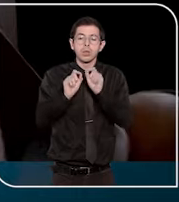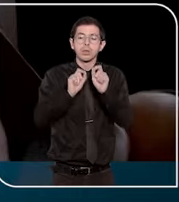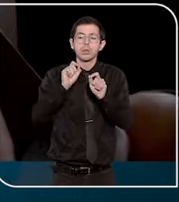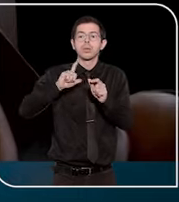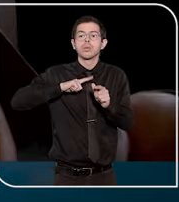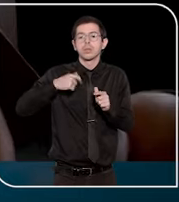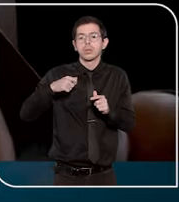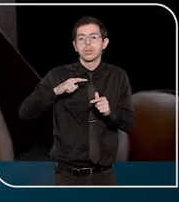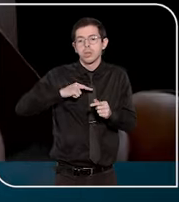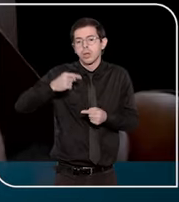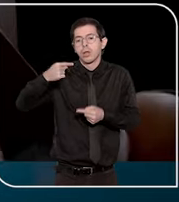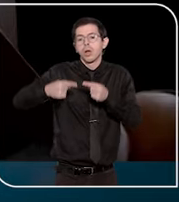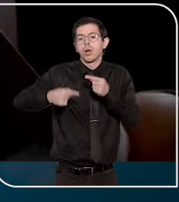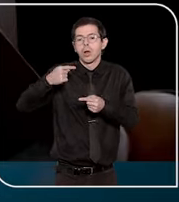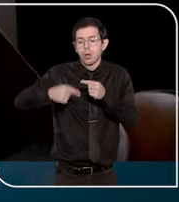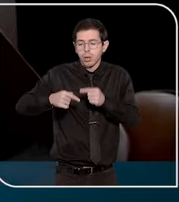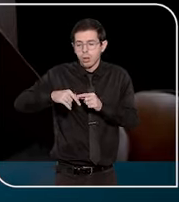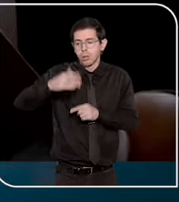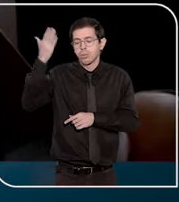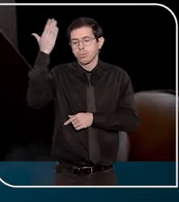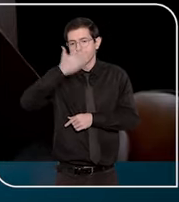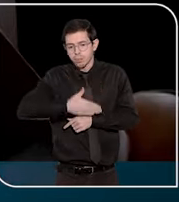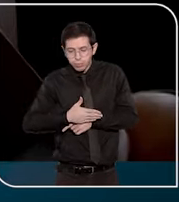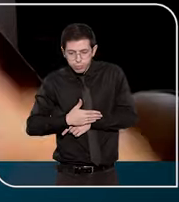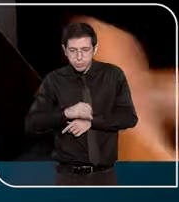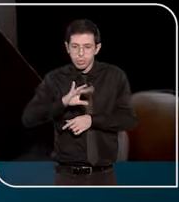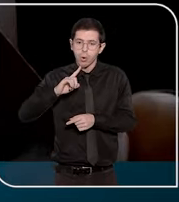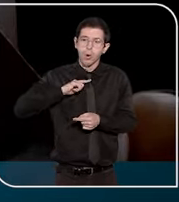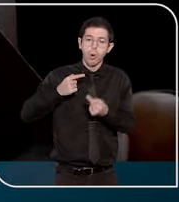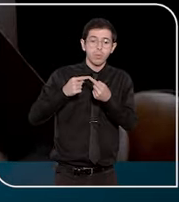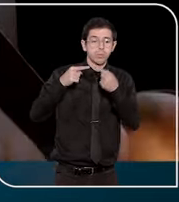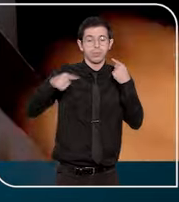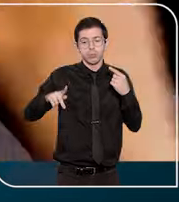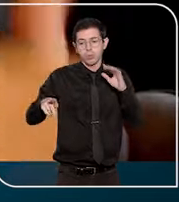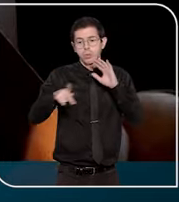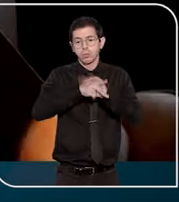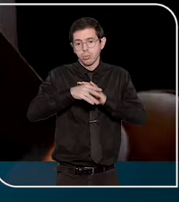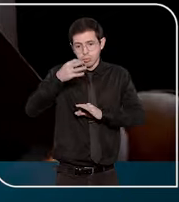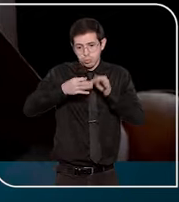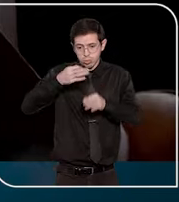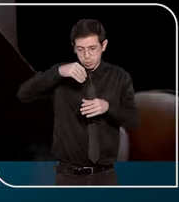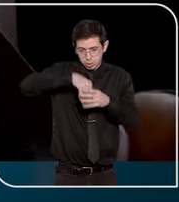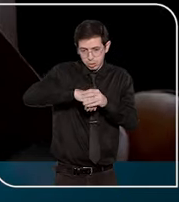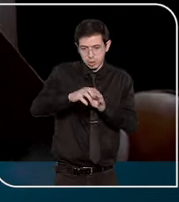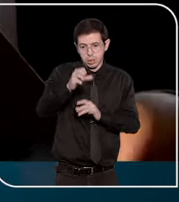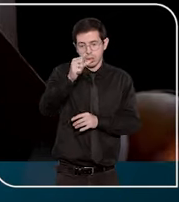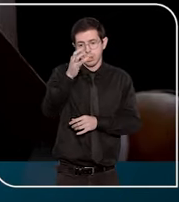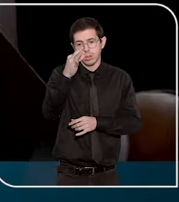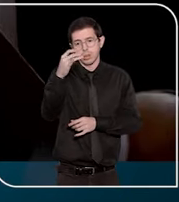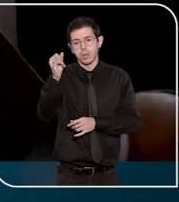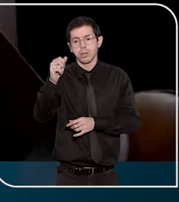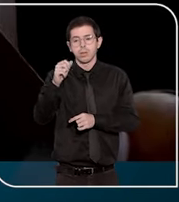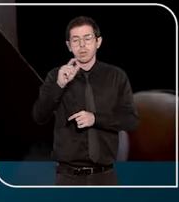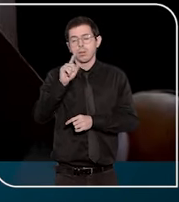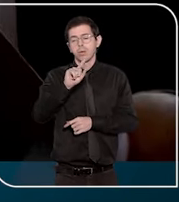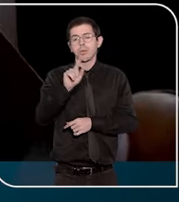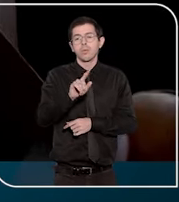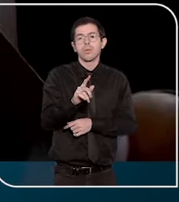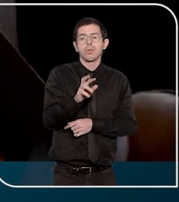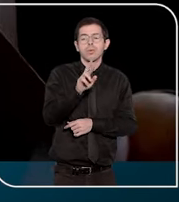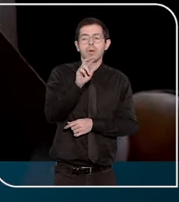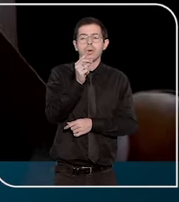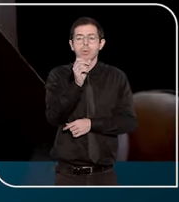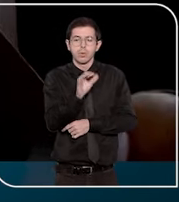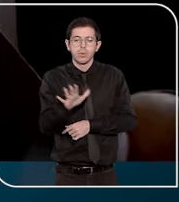discussão, revisitação de fatos e provas, ou porque estaria em desacordo com a jurisprudência do STF, não em repercussão geral, mas com a jurisprudência